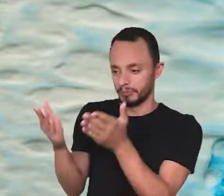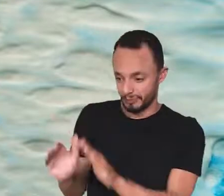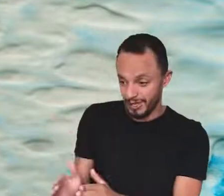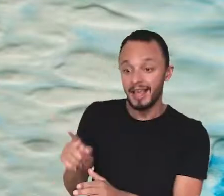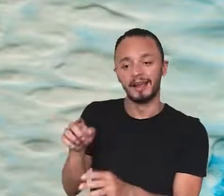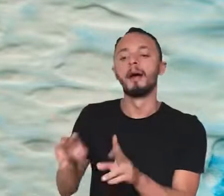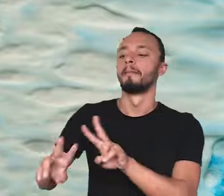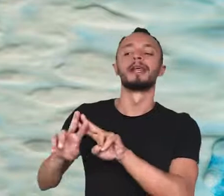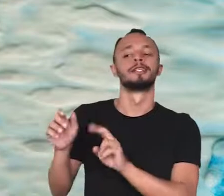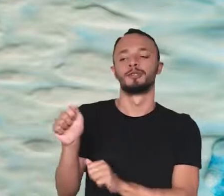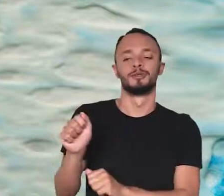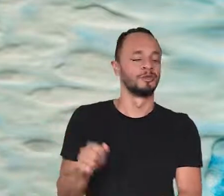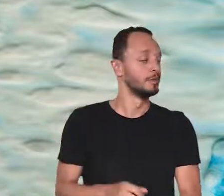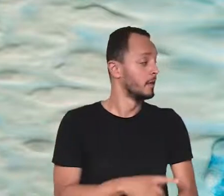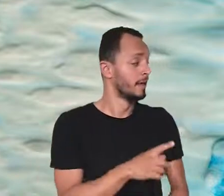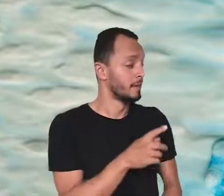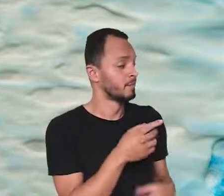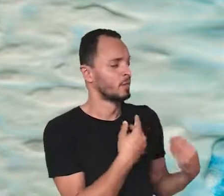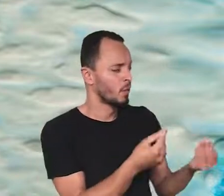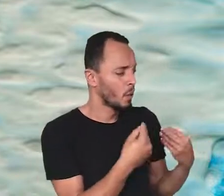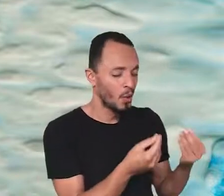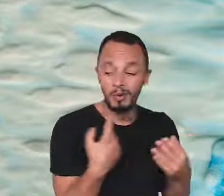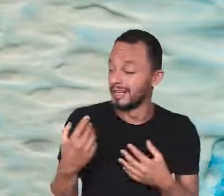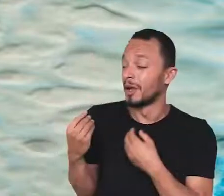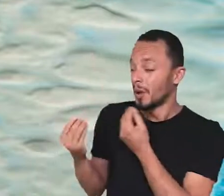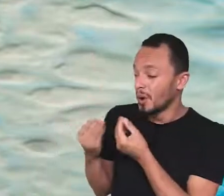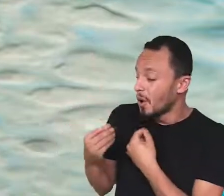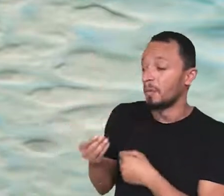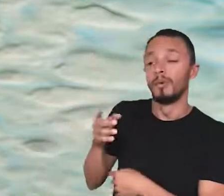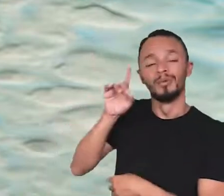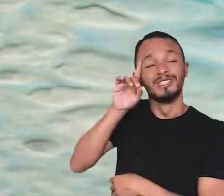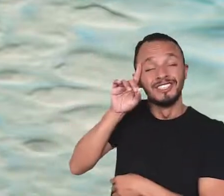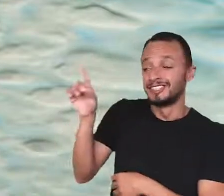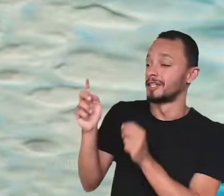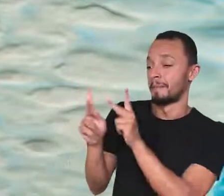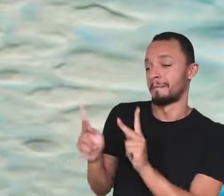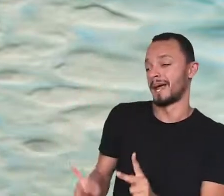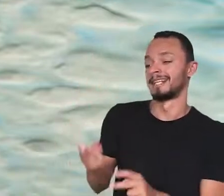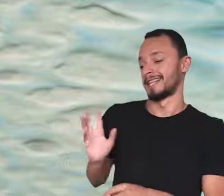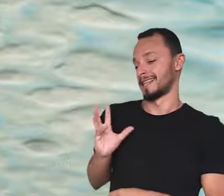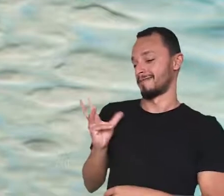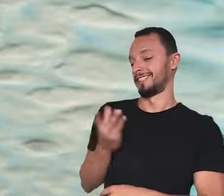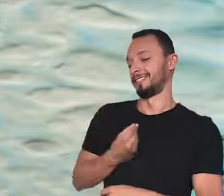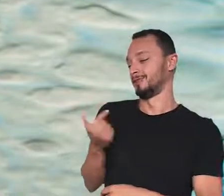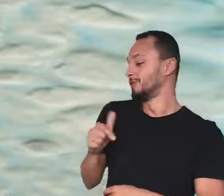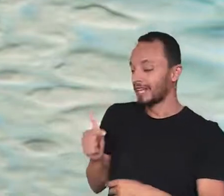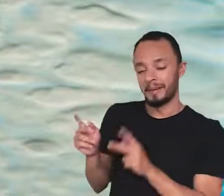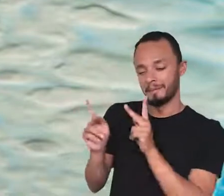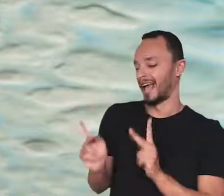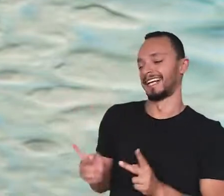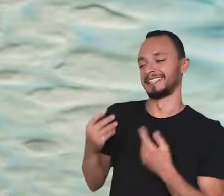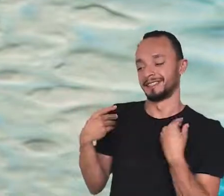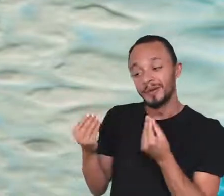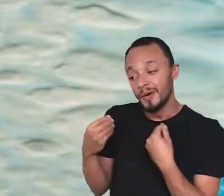A travesti não tem um dia de paz. Não tem uma margarina nessa casa, gente? Gente, sabe o que é mais